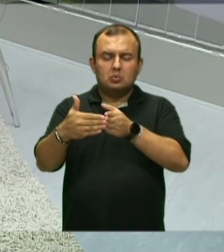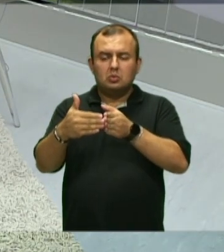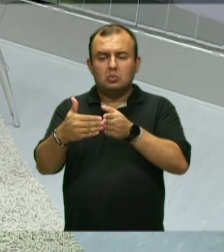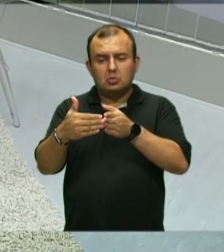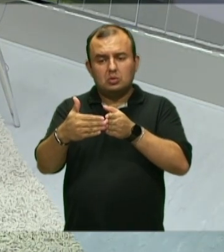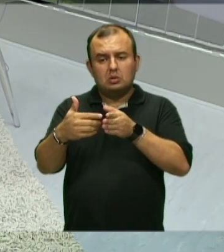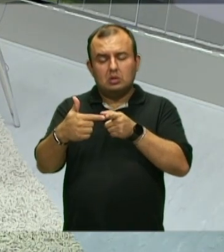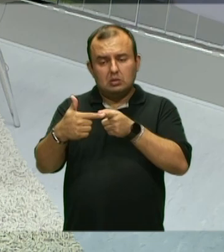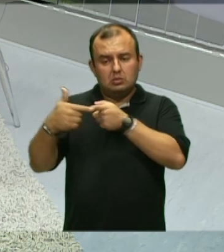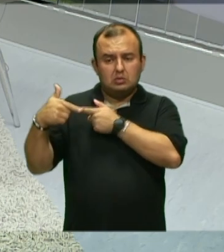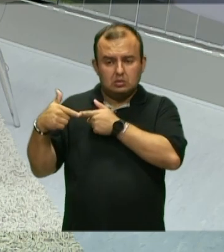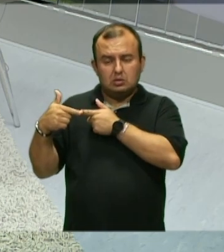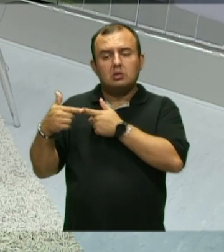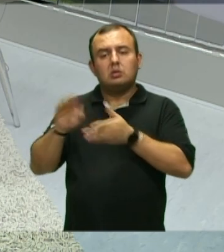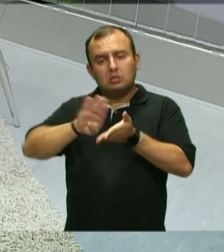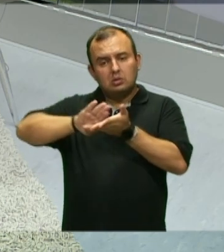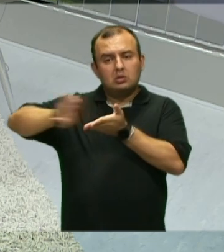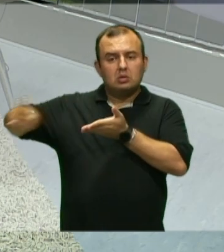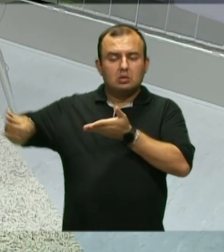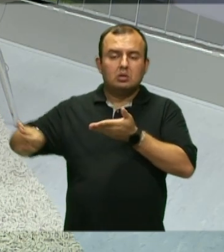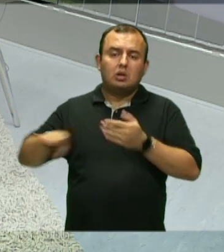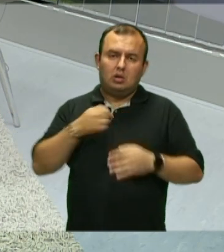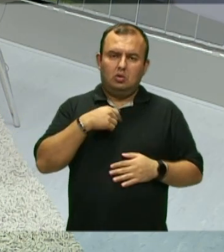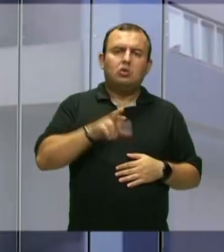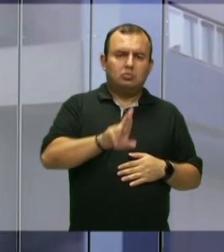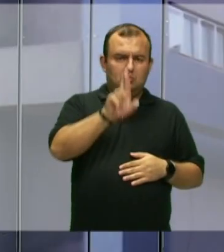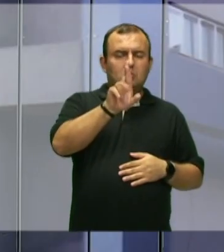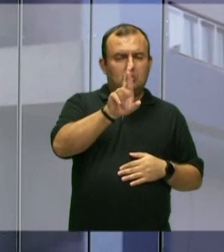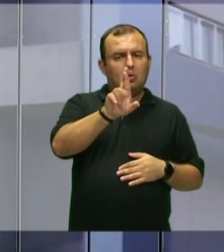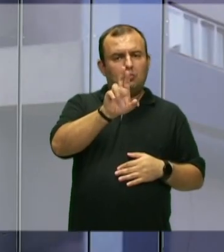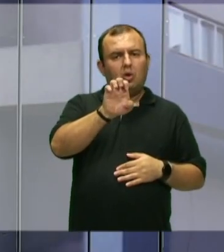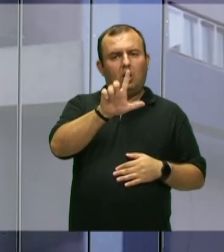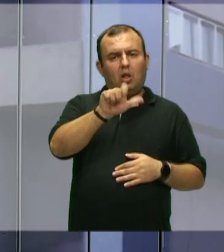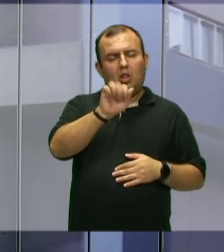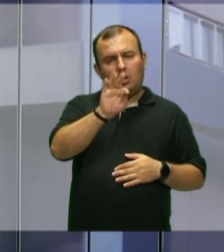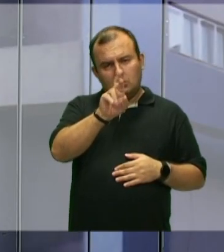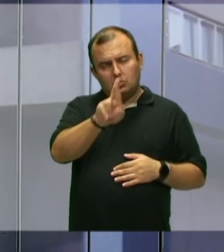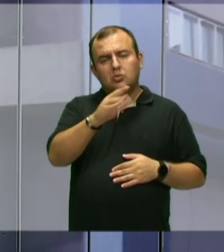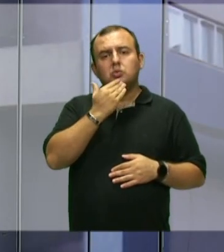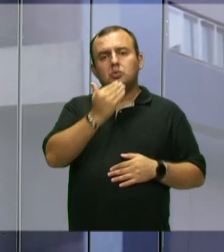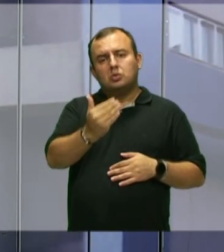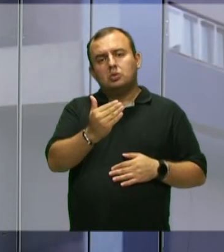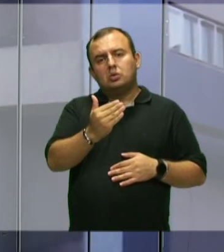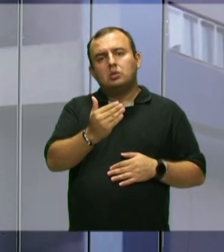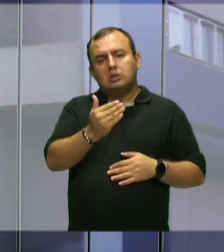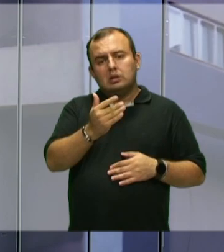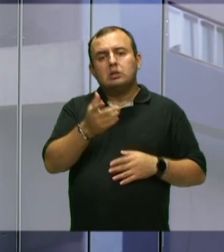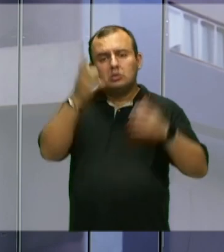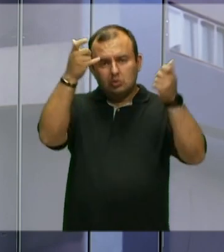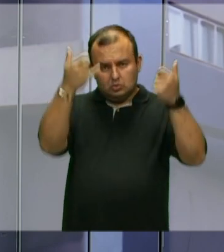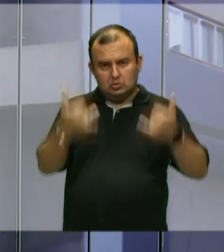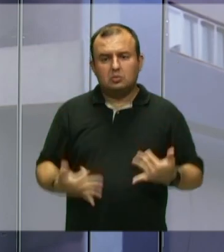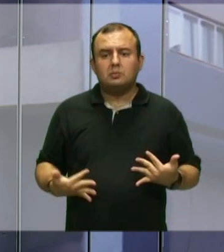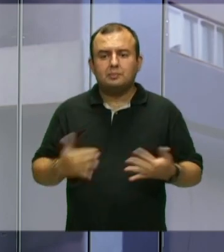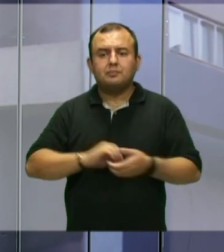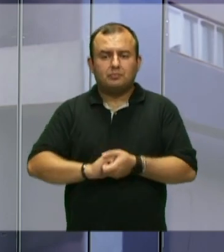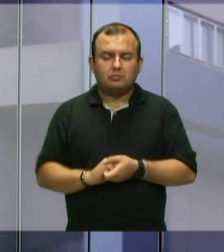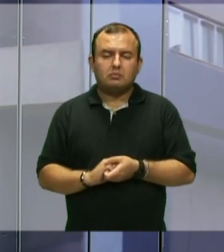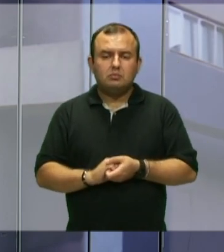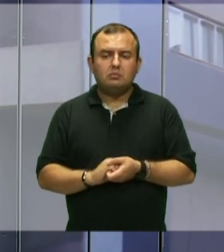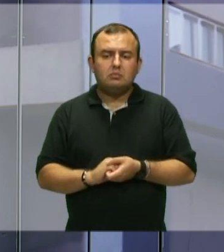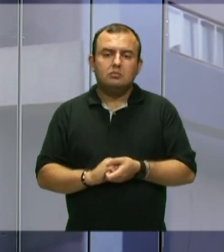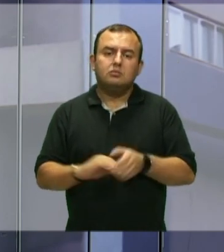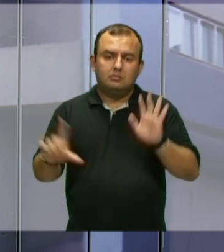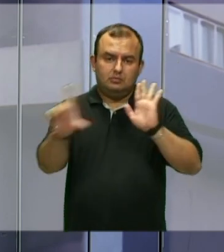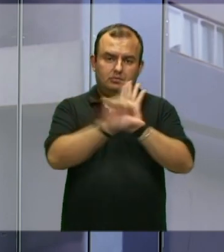lei, a gente provou isso, eu fui o relator desse pedido de impeachment, e naquela ocasião eu relatei, né, diante